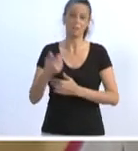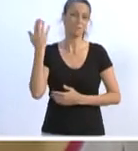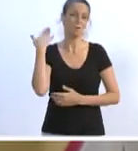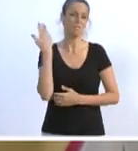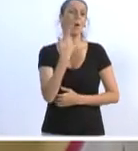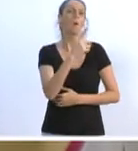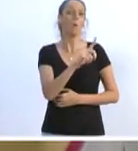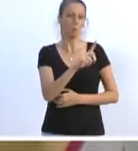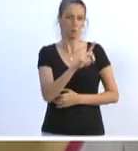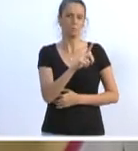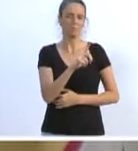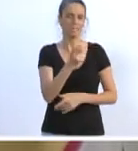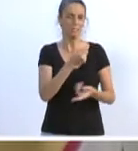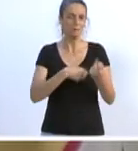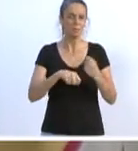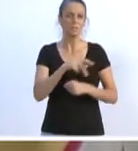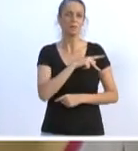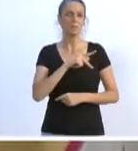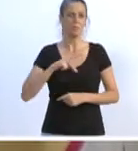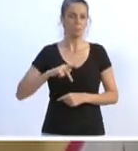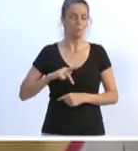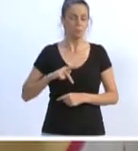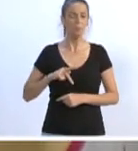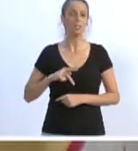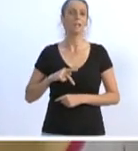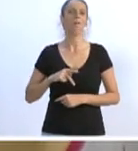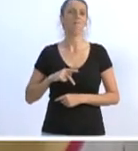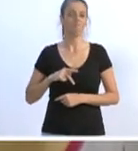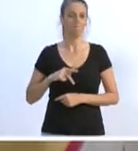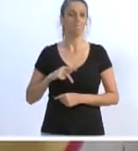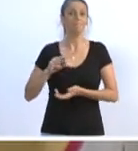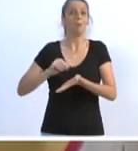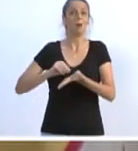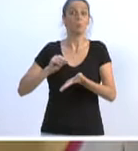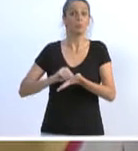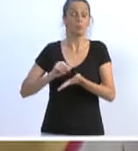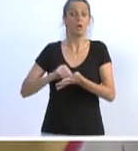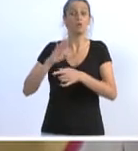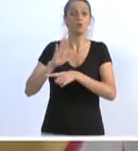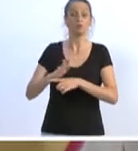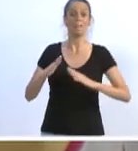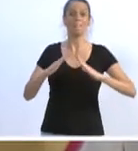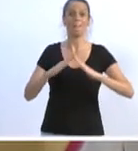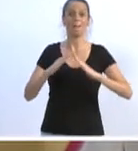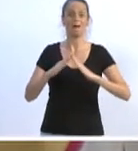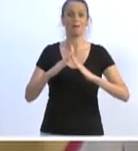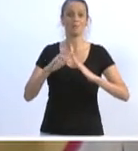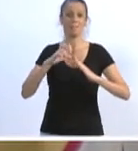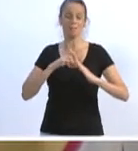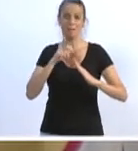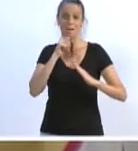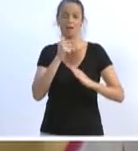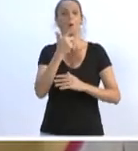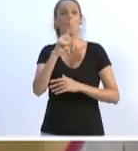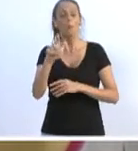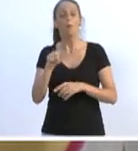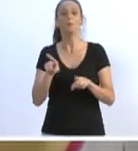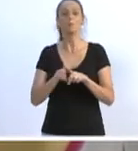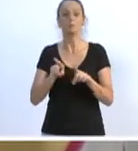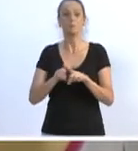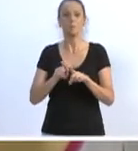públicas está passando uma dificuldade não só ali na itoupavazinha temos também um problema muito crônico e também no tribess